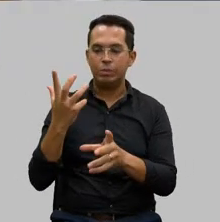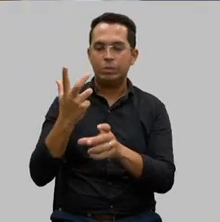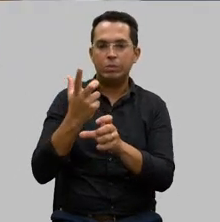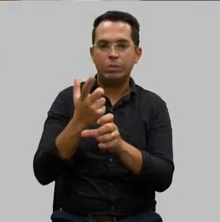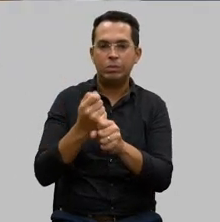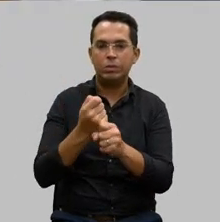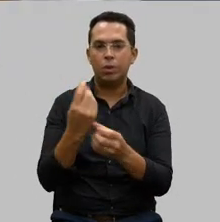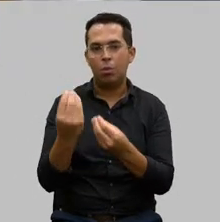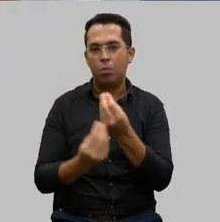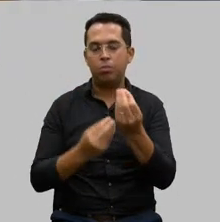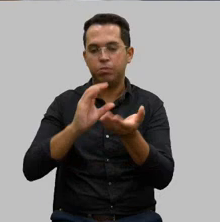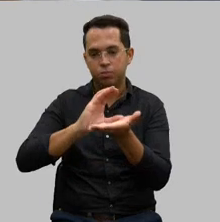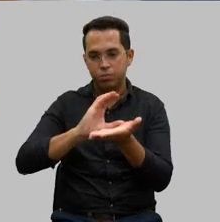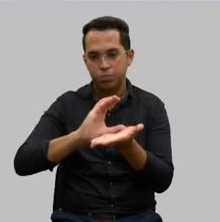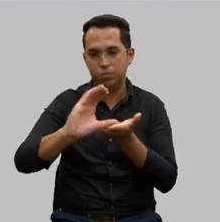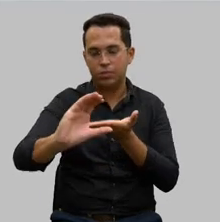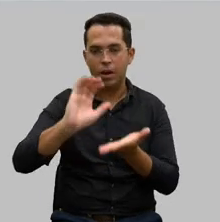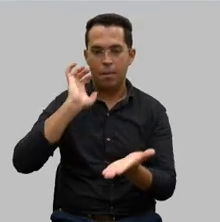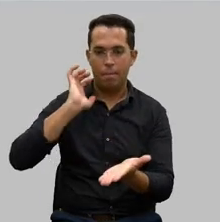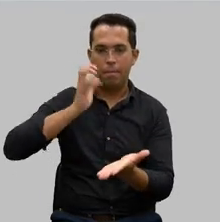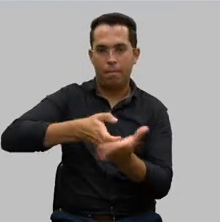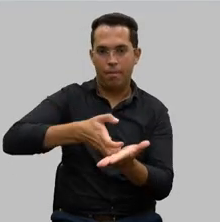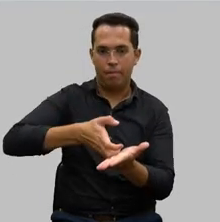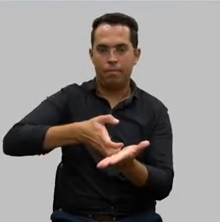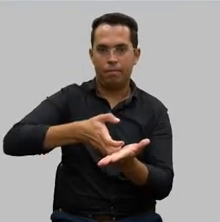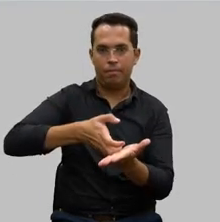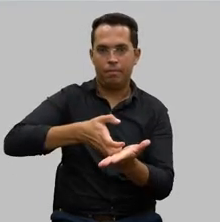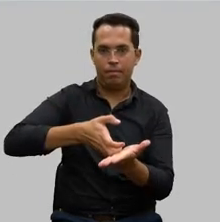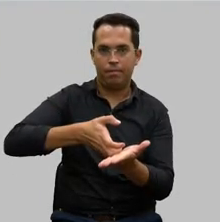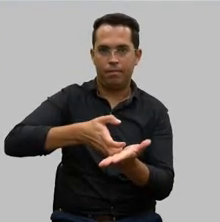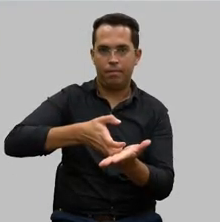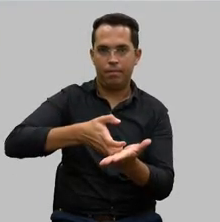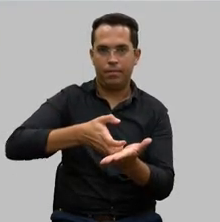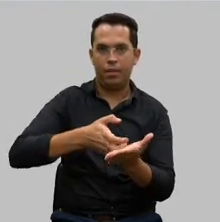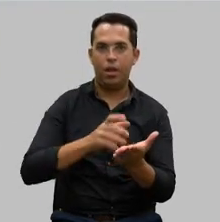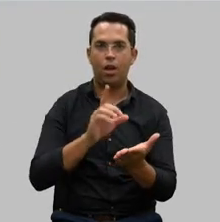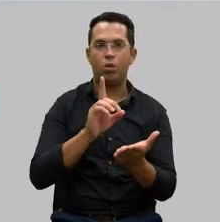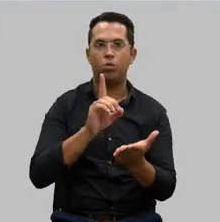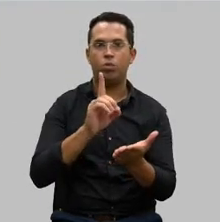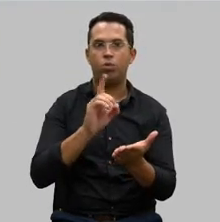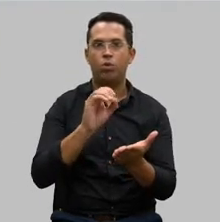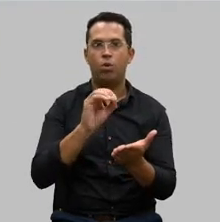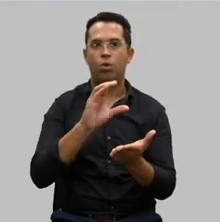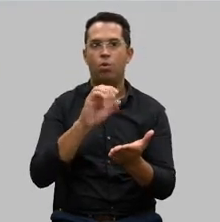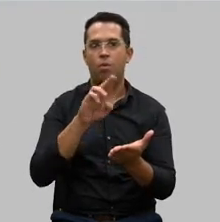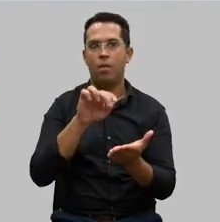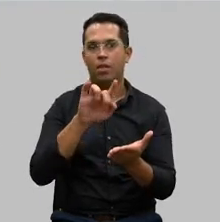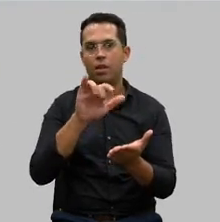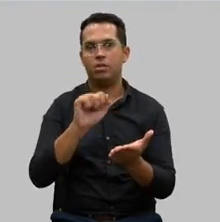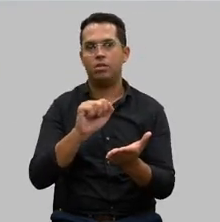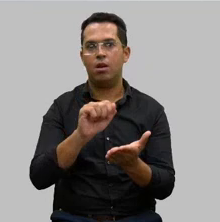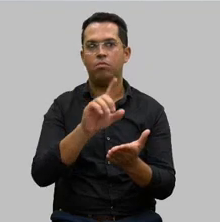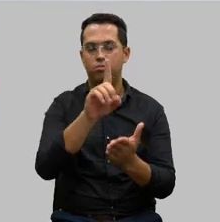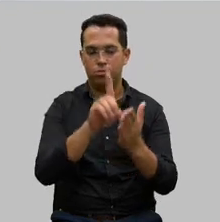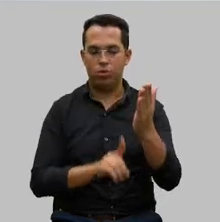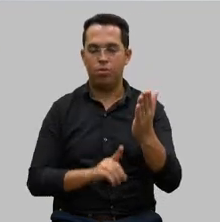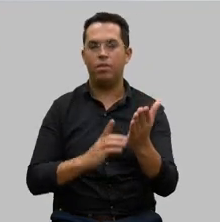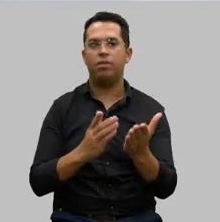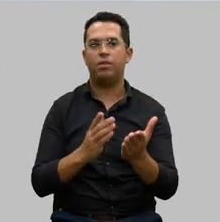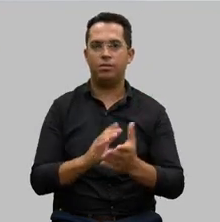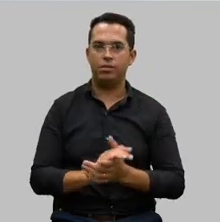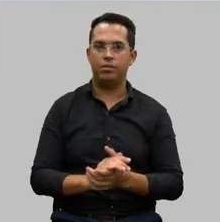então você vê é importante da eh dos deputados passar a ajudar para pagar a folha